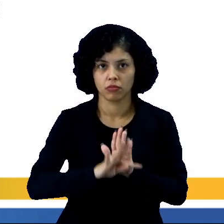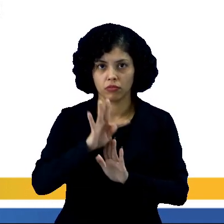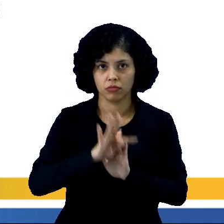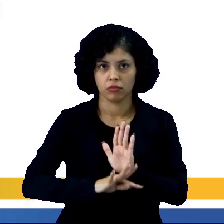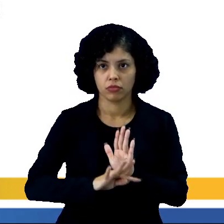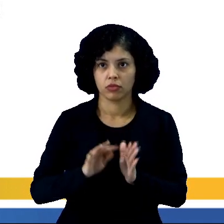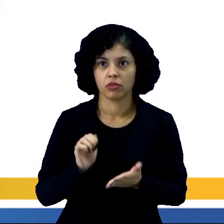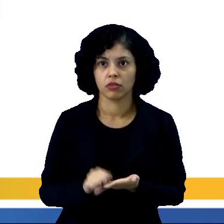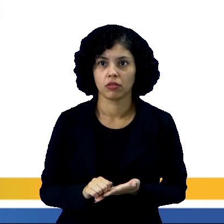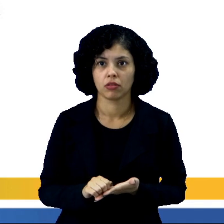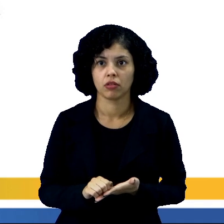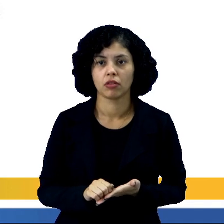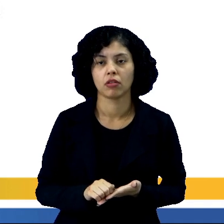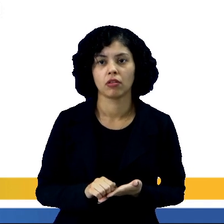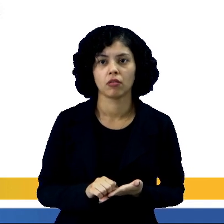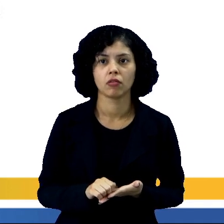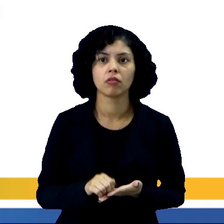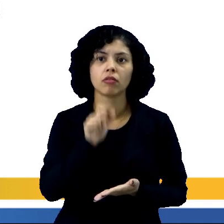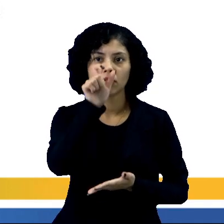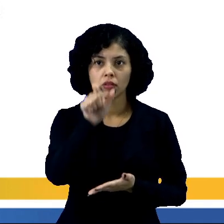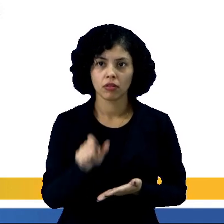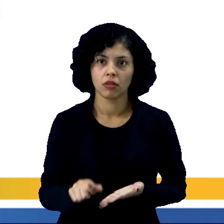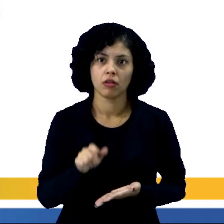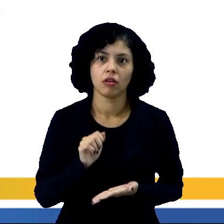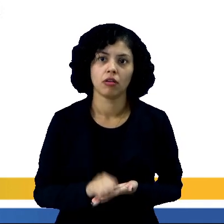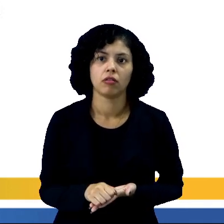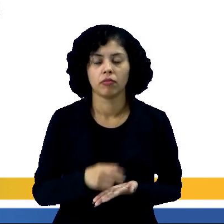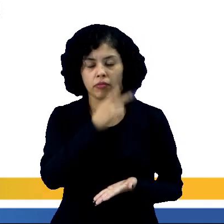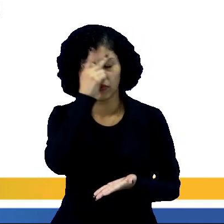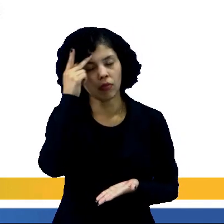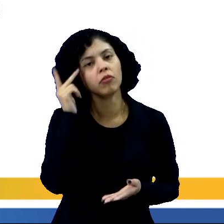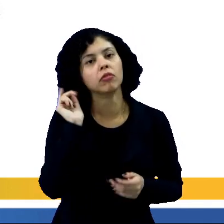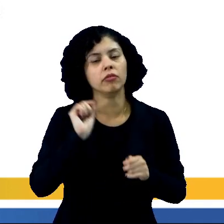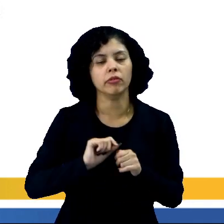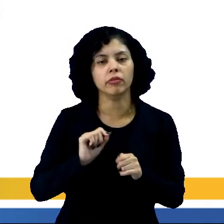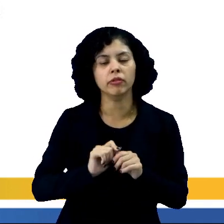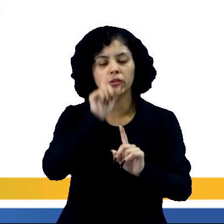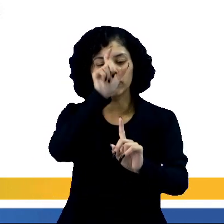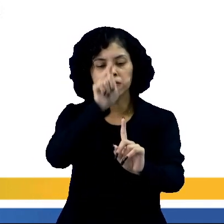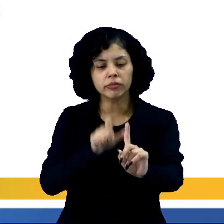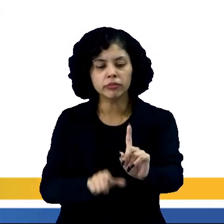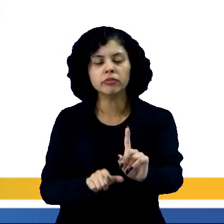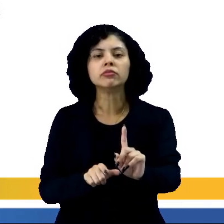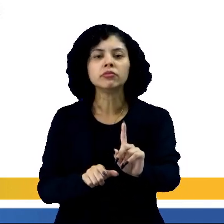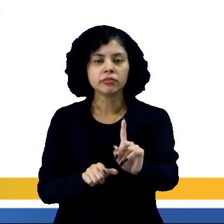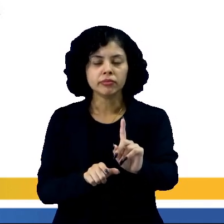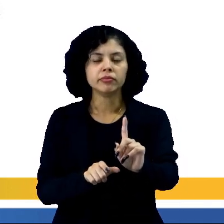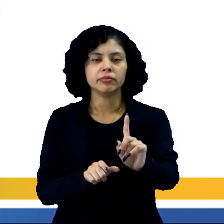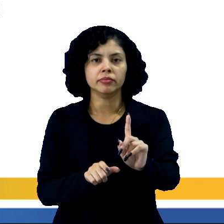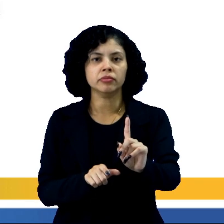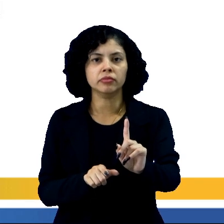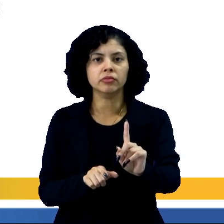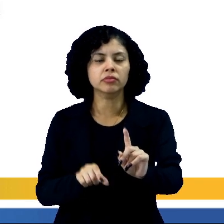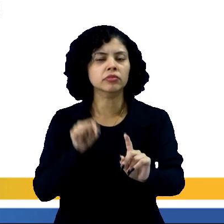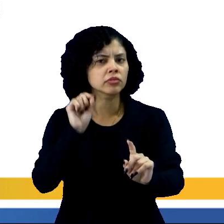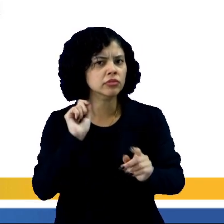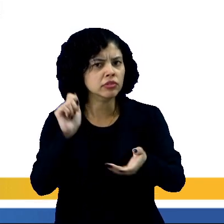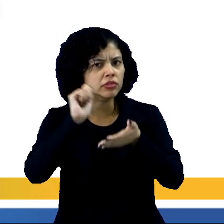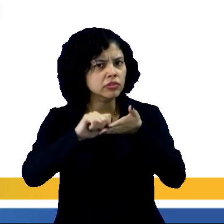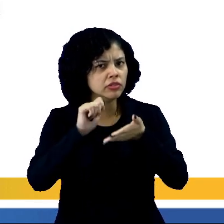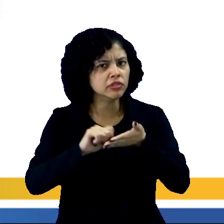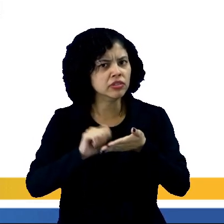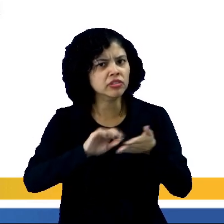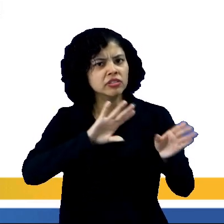o dramaturgo, né, ator, a pessoa que está representando aí o que está